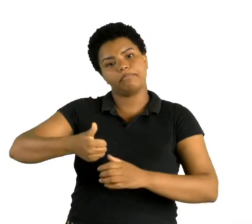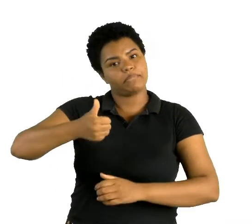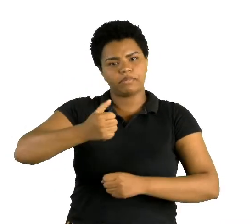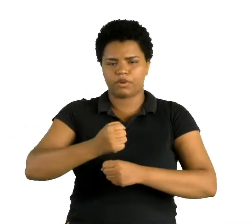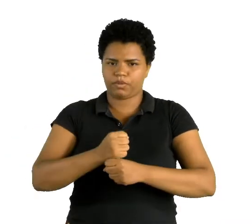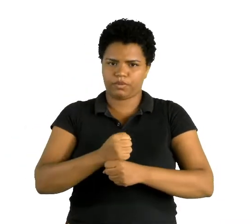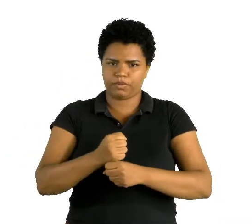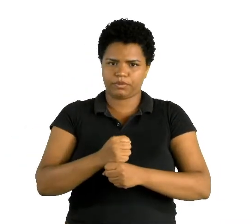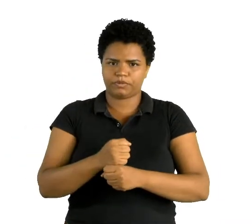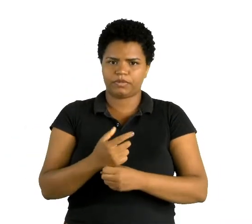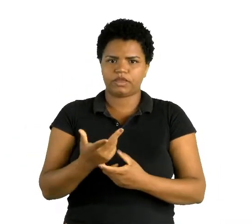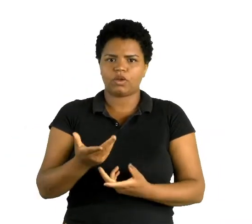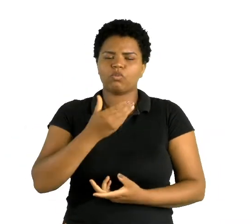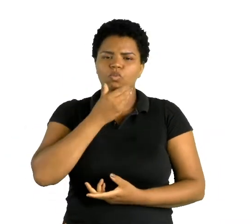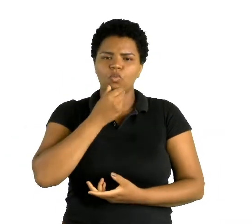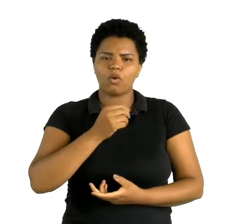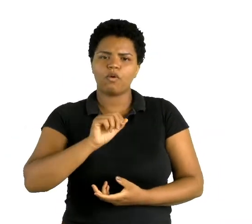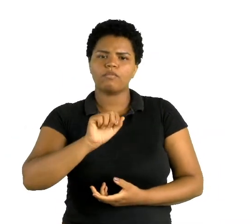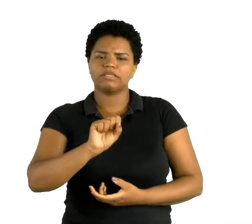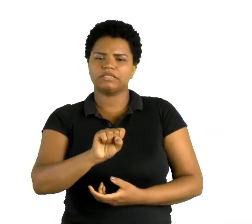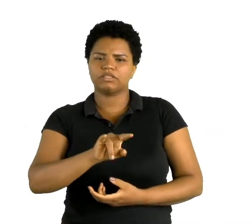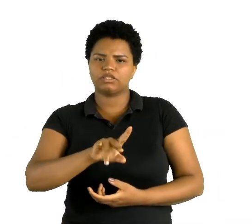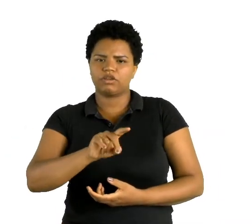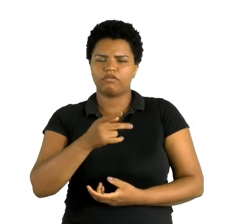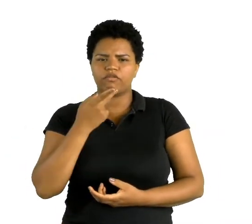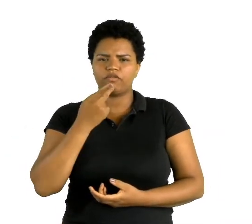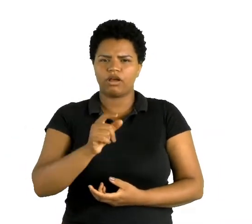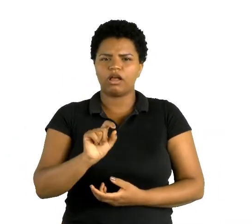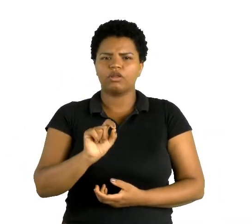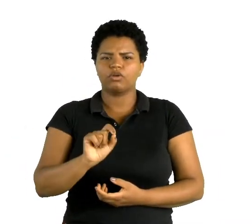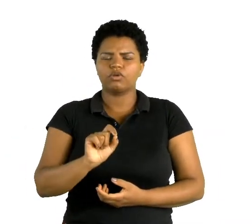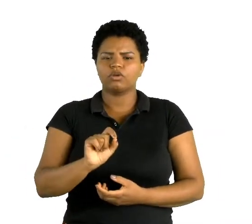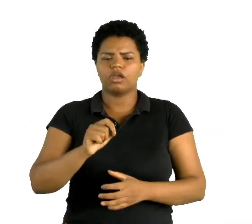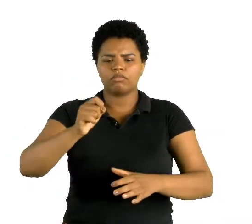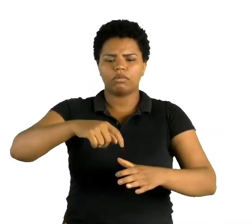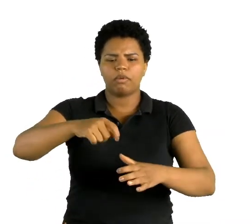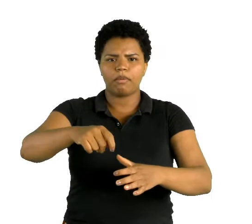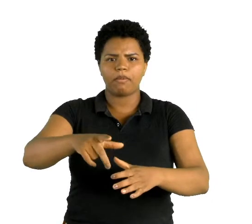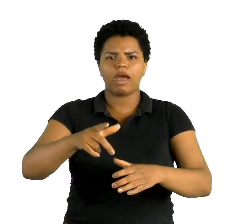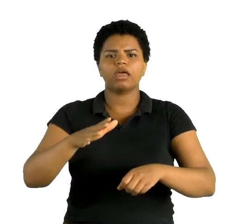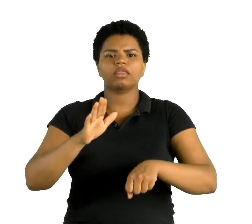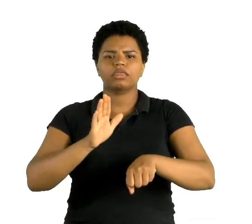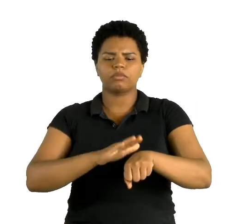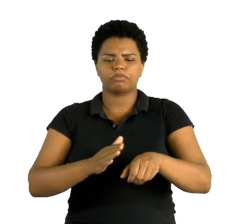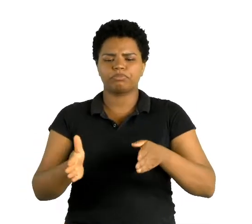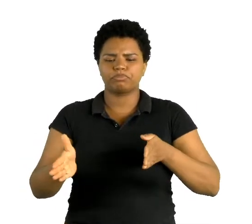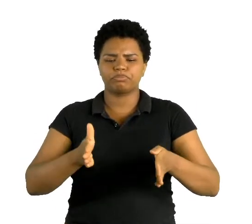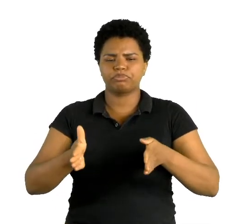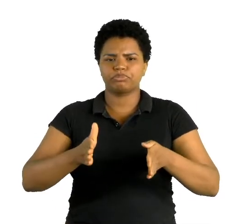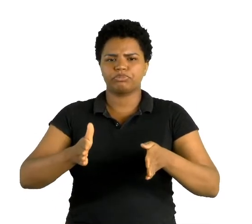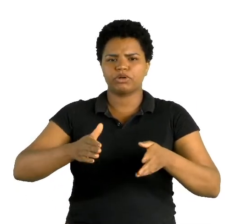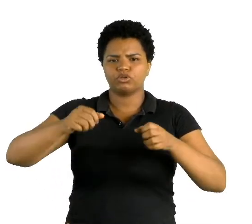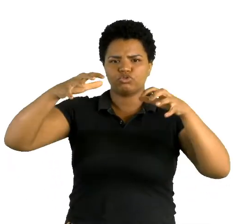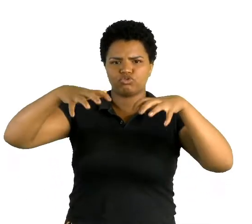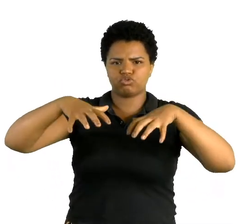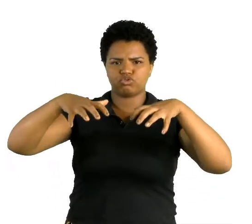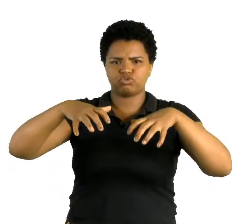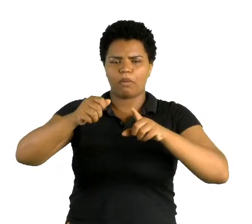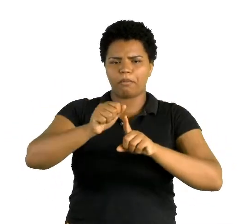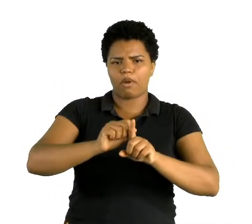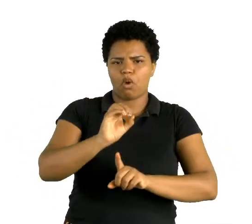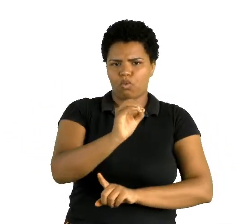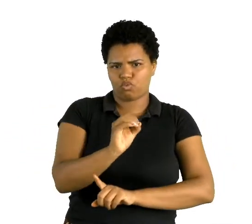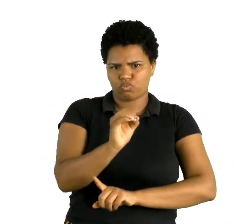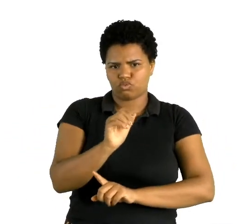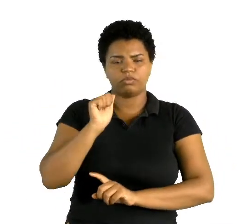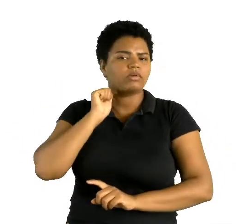são plantadas no período chuvoso, entre outubro e abril, para que desabrochem